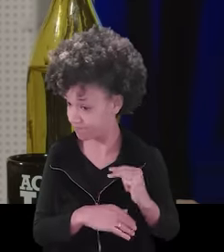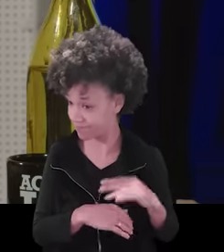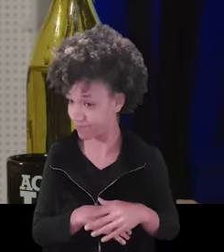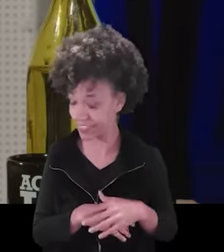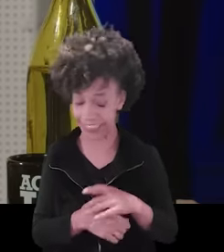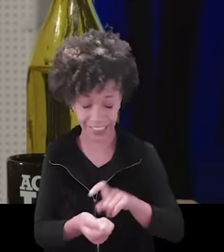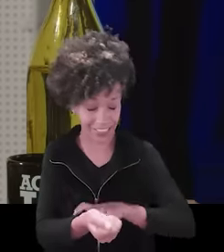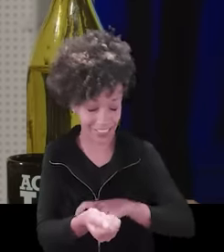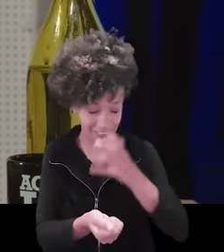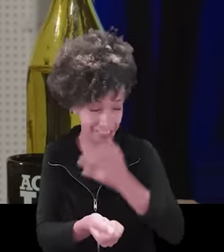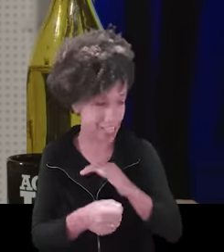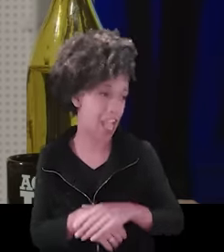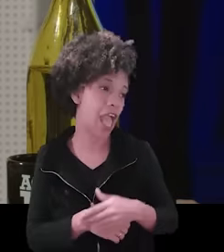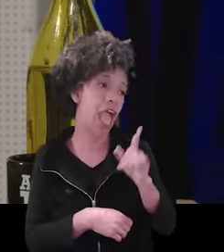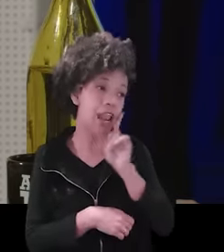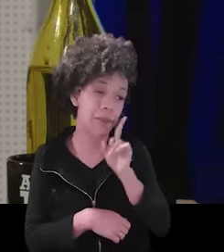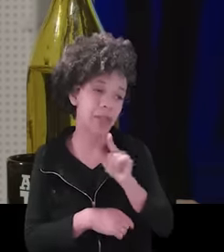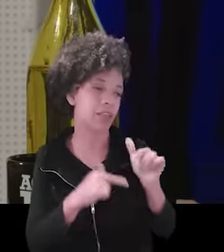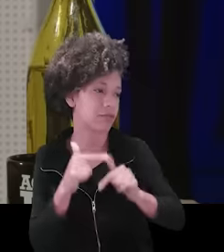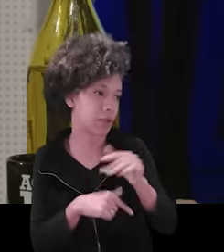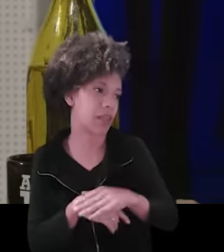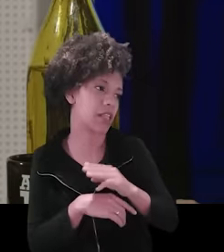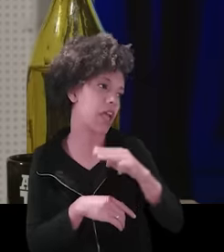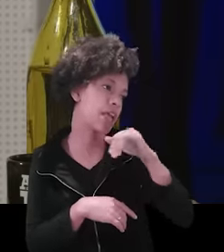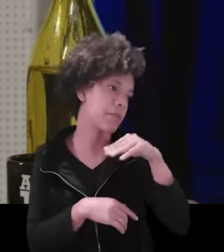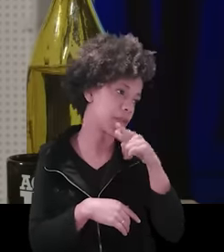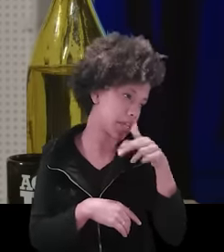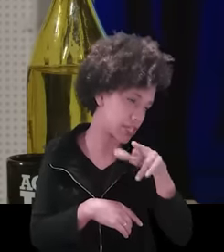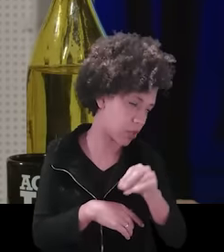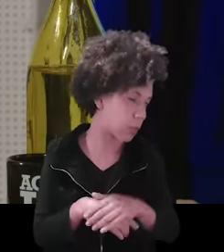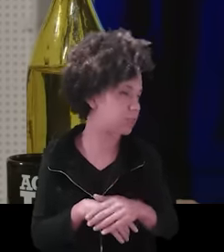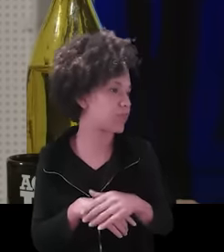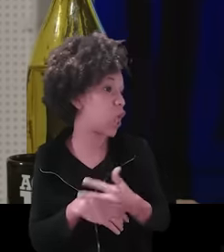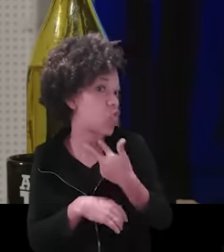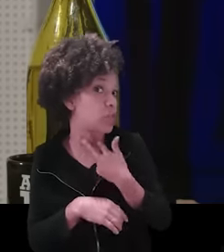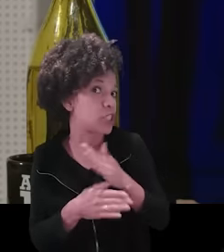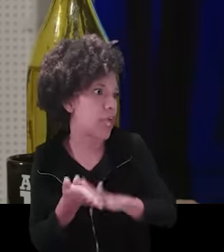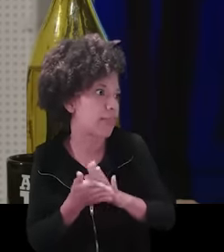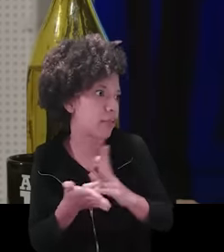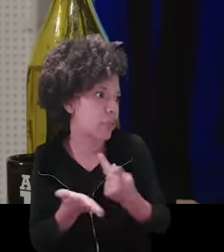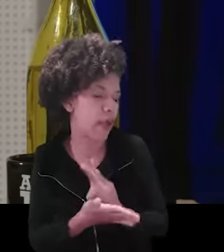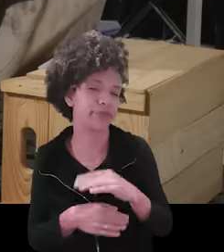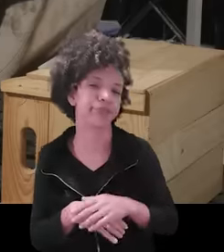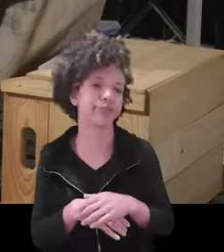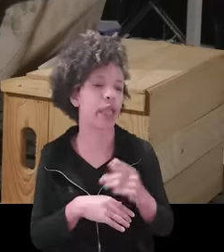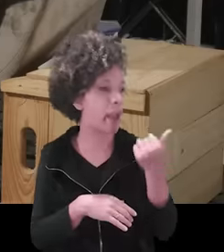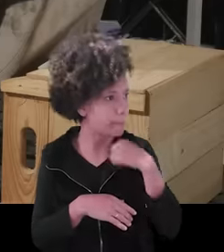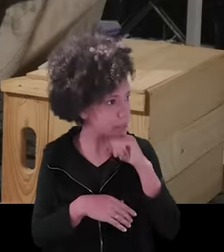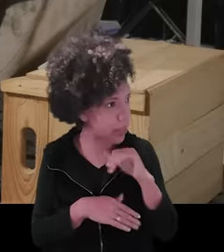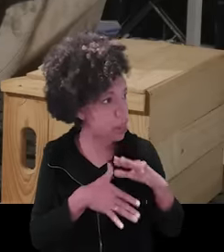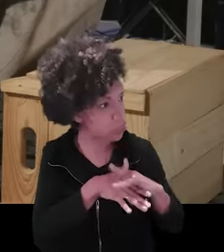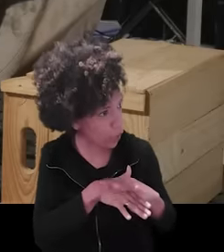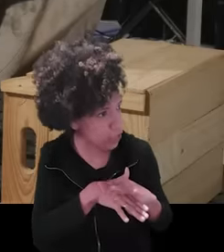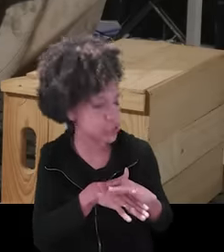vizinha é eu já falei muito nervoso com ela ela é americana e ela trabalha na Imigração então a gente não podia fazer nada de errado aí